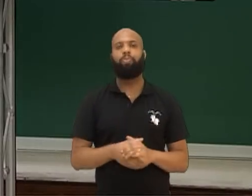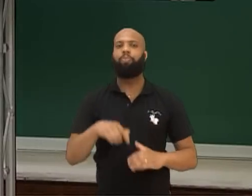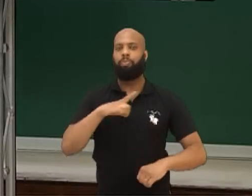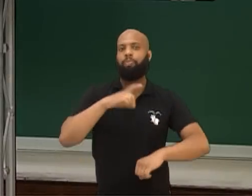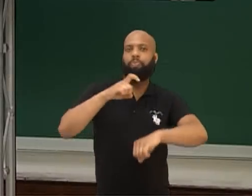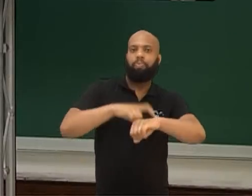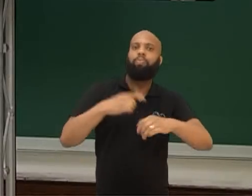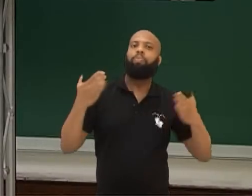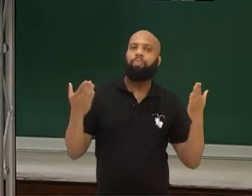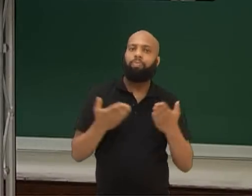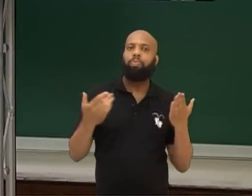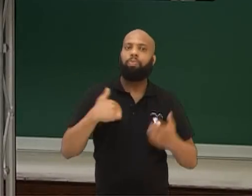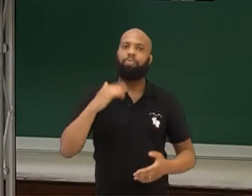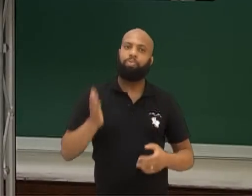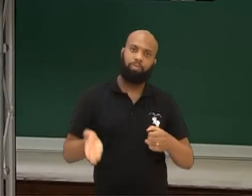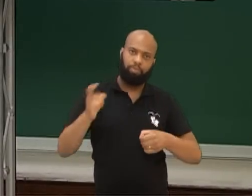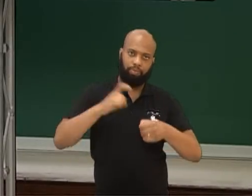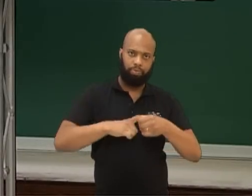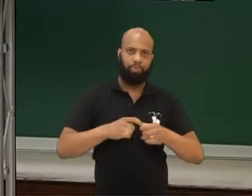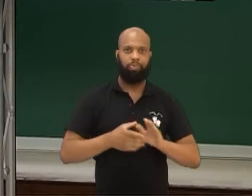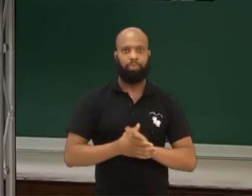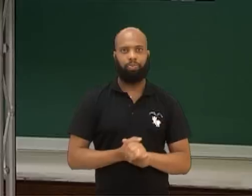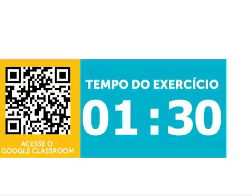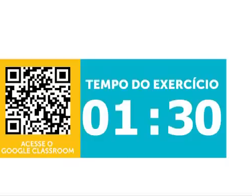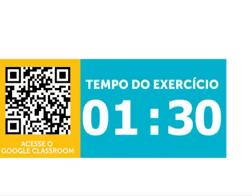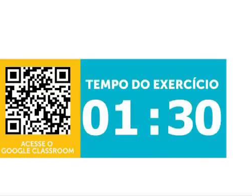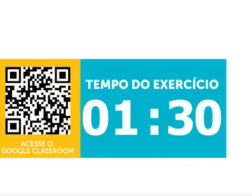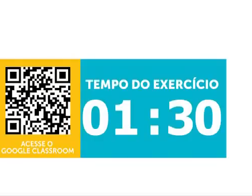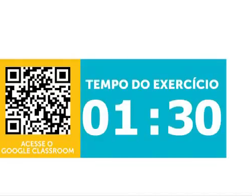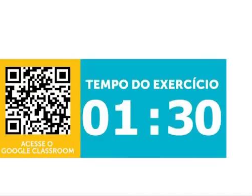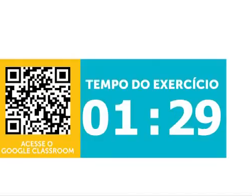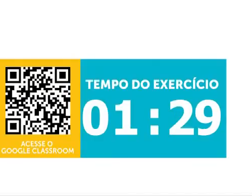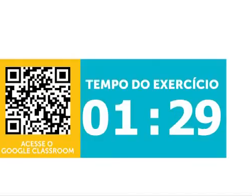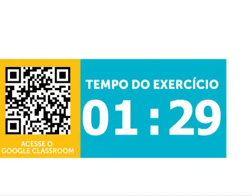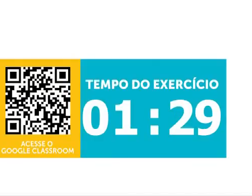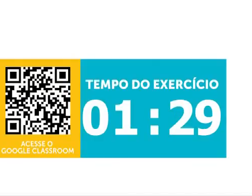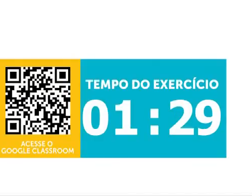dar um tempinho para vocês e nós já voltamos.